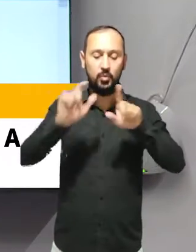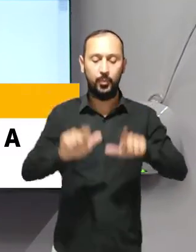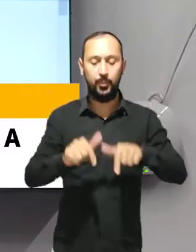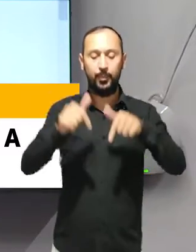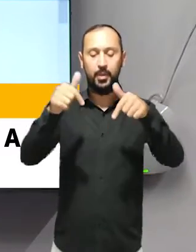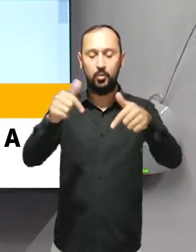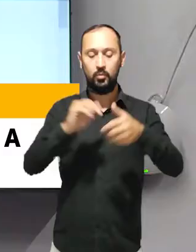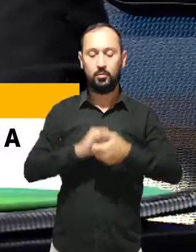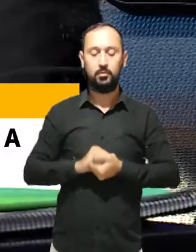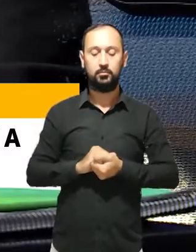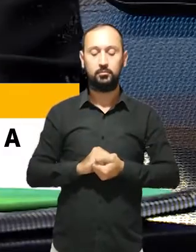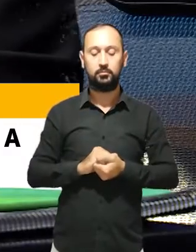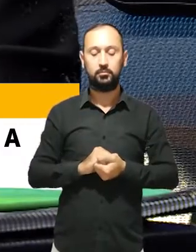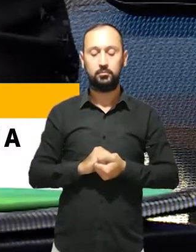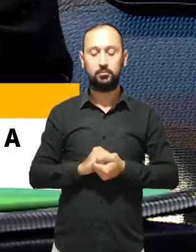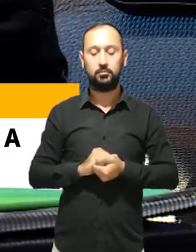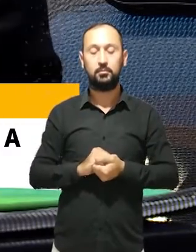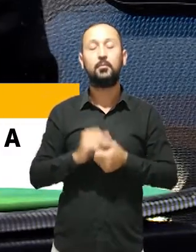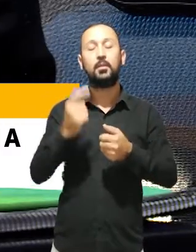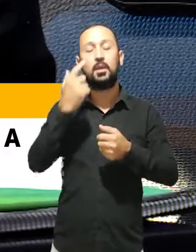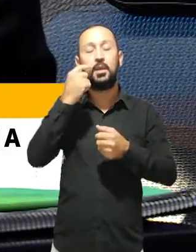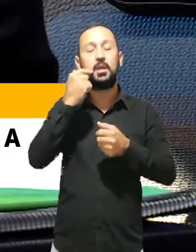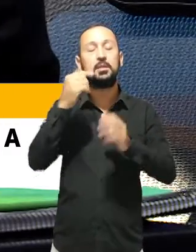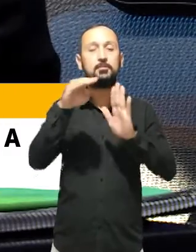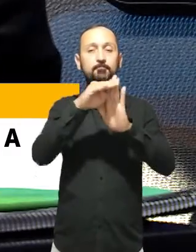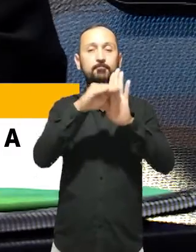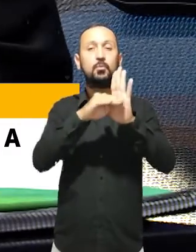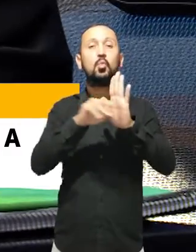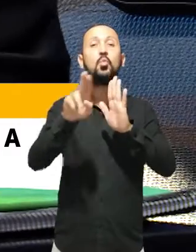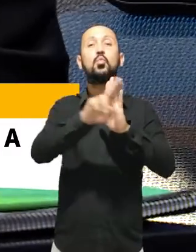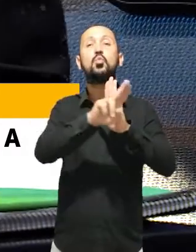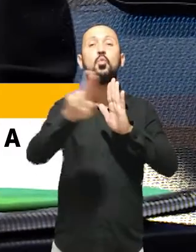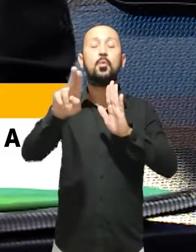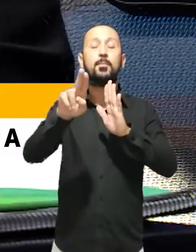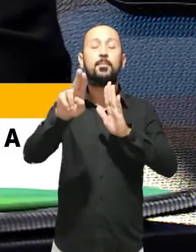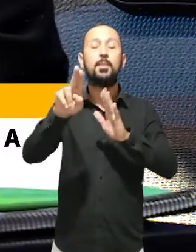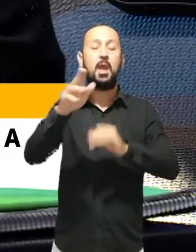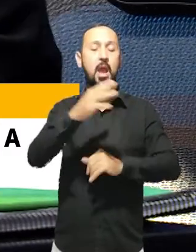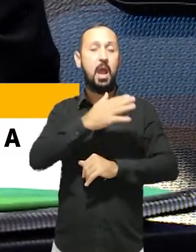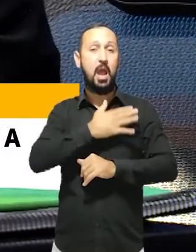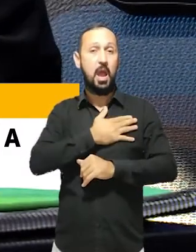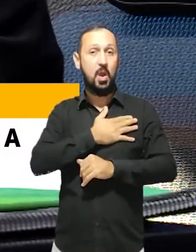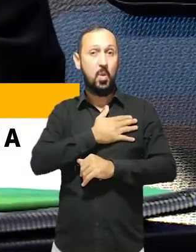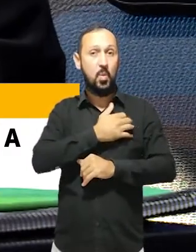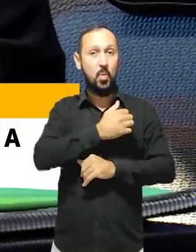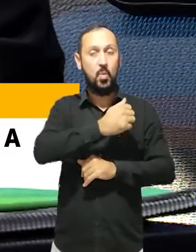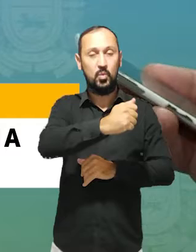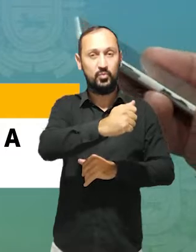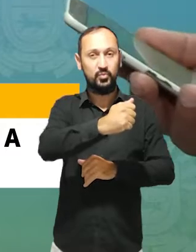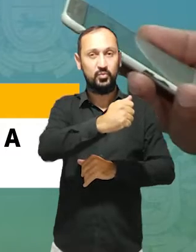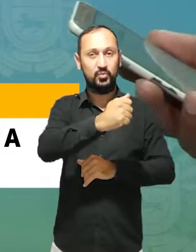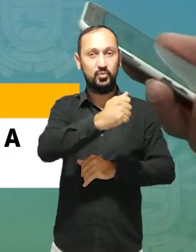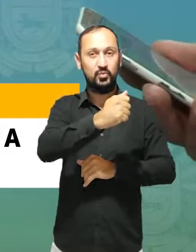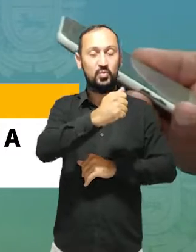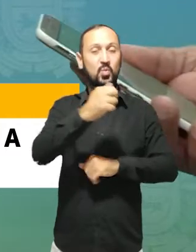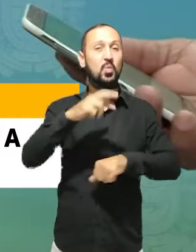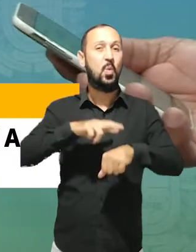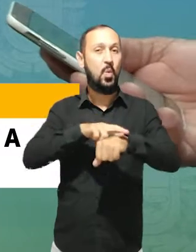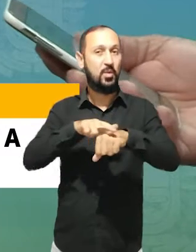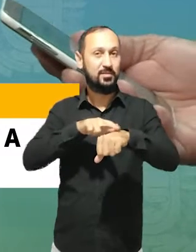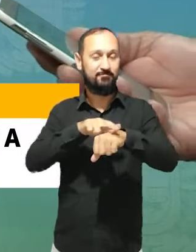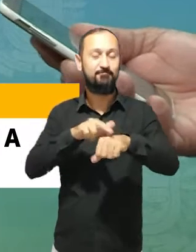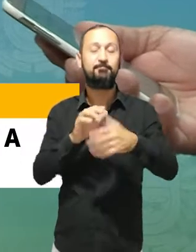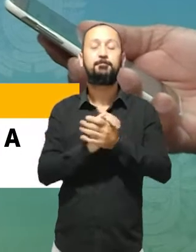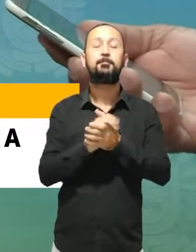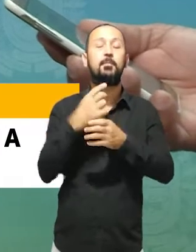alinhamento estratégico nessa luta Principalmente as ações da campanha agosto lilás a subsecretaria